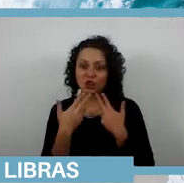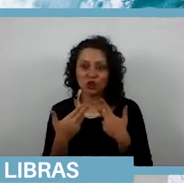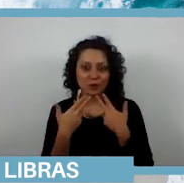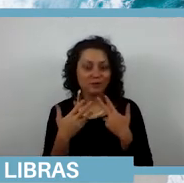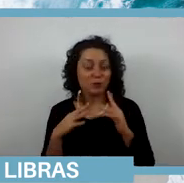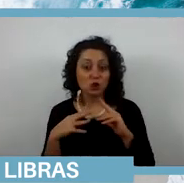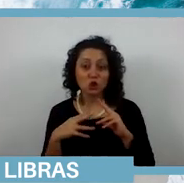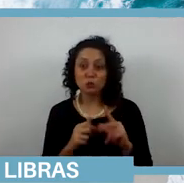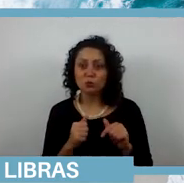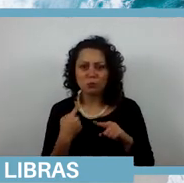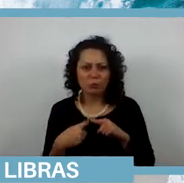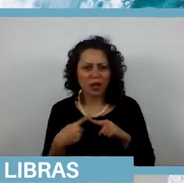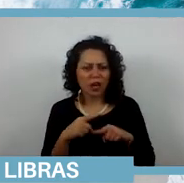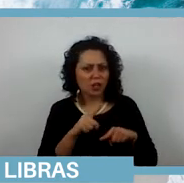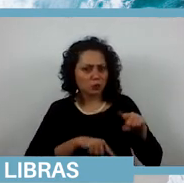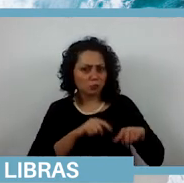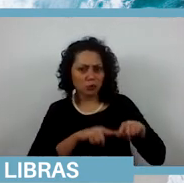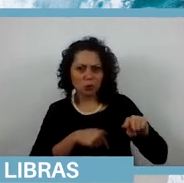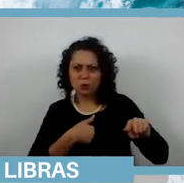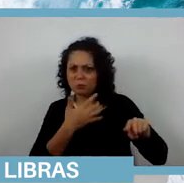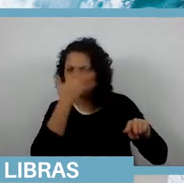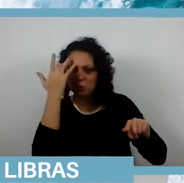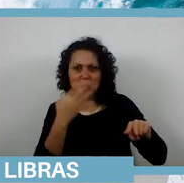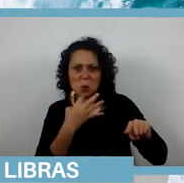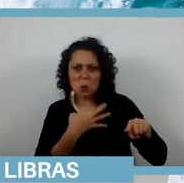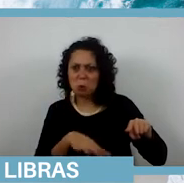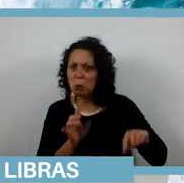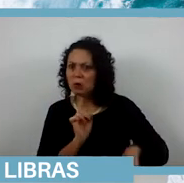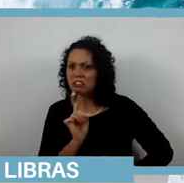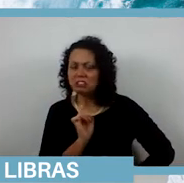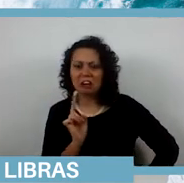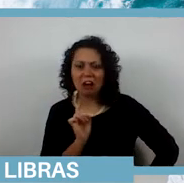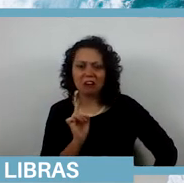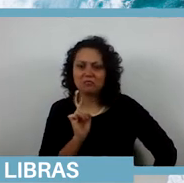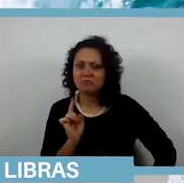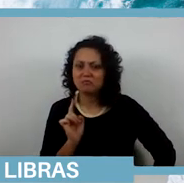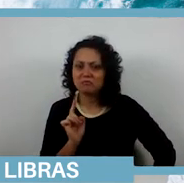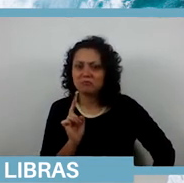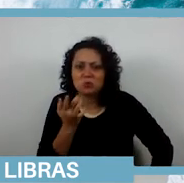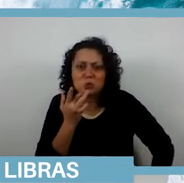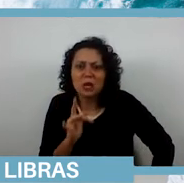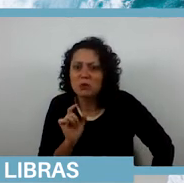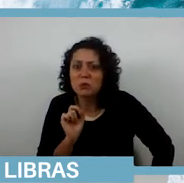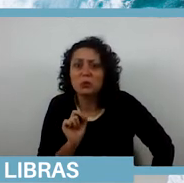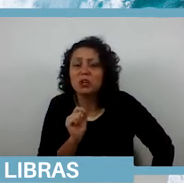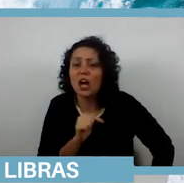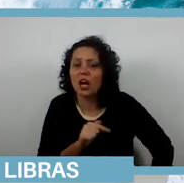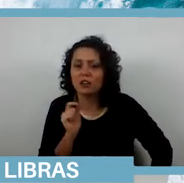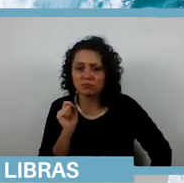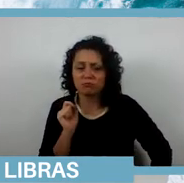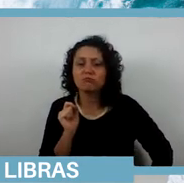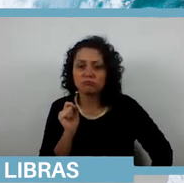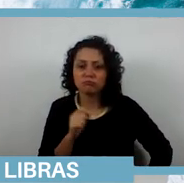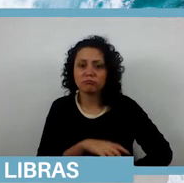porque os produtos tem que se eram grandes novidades que pouca gente conhecia né não eram produção tão conhecidos mesmo e